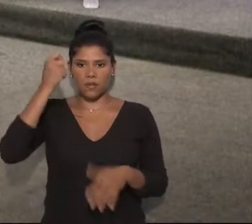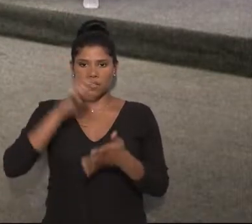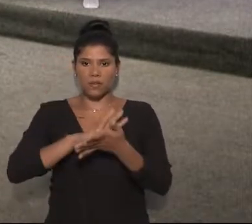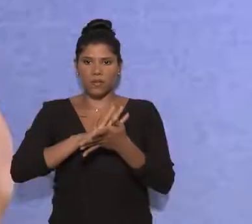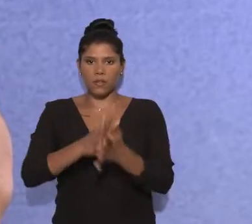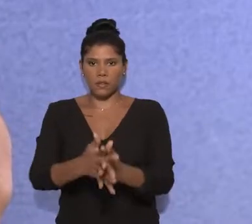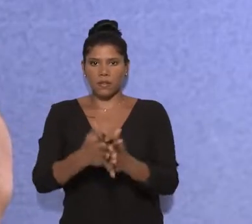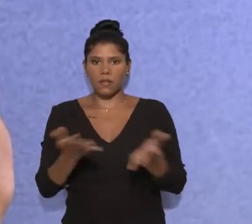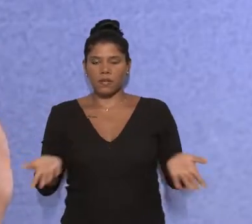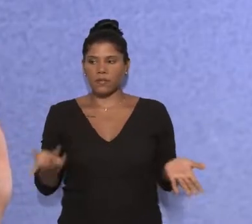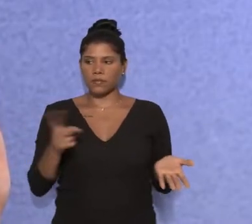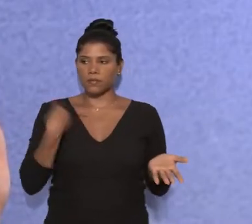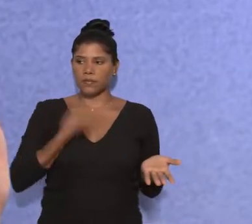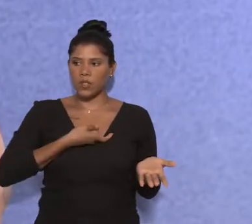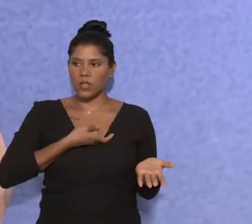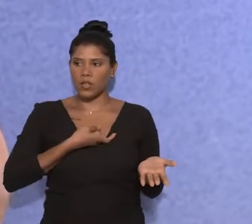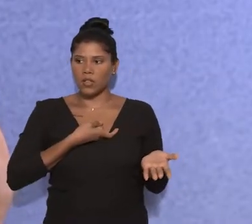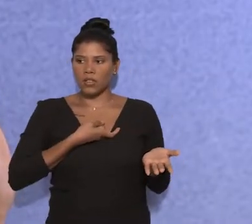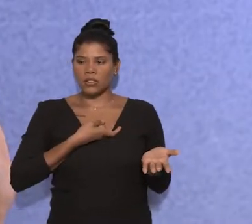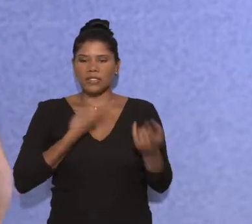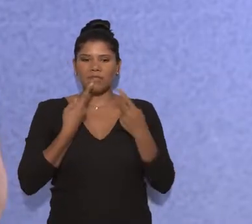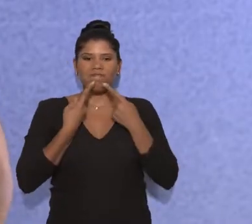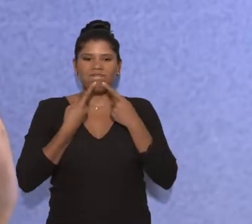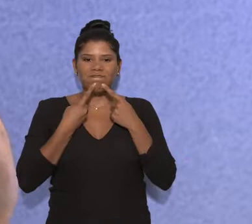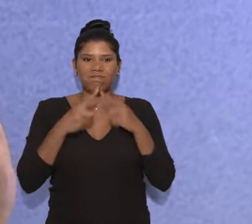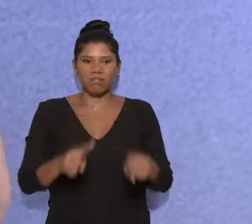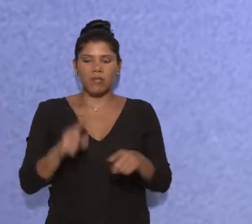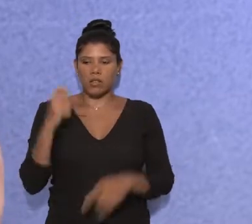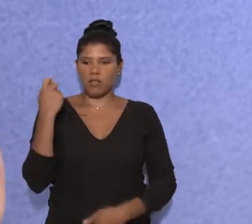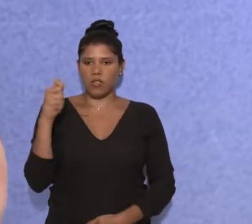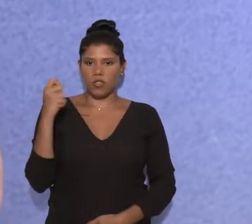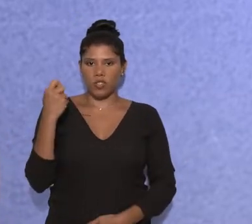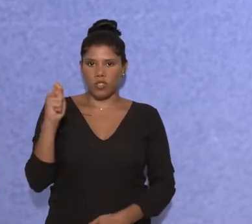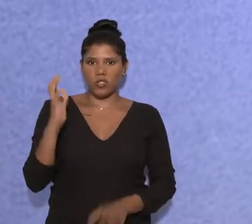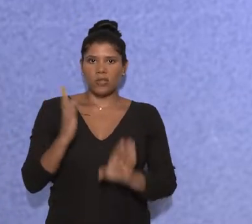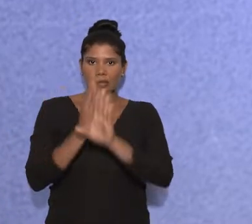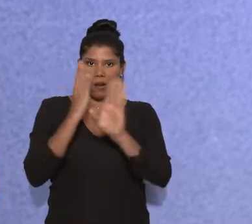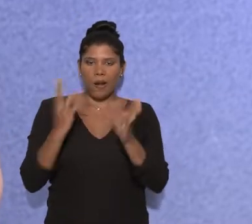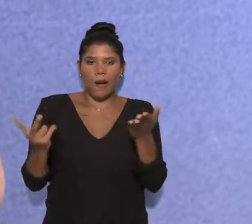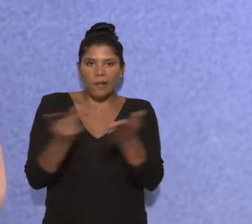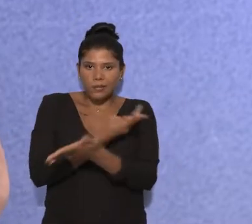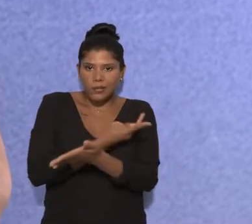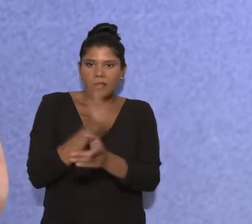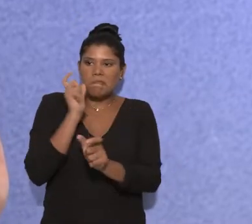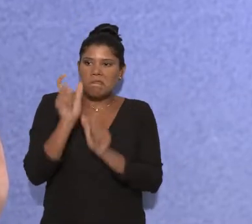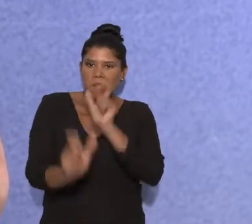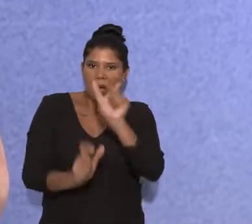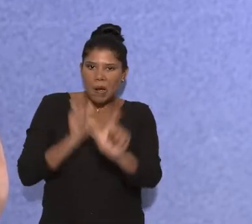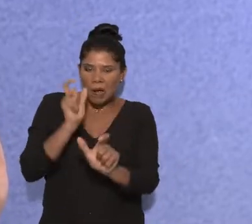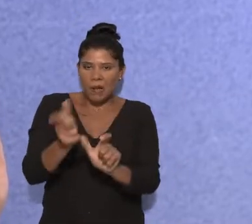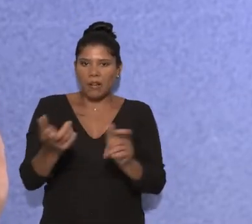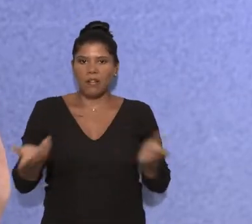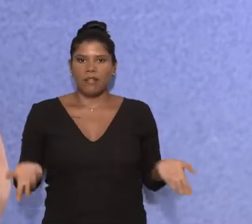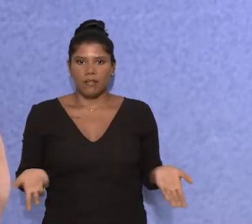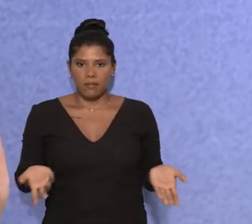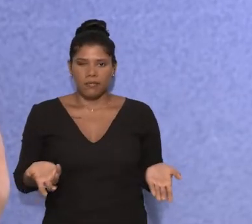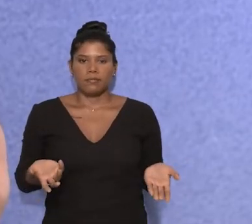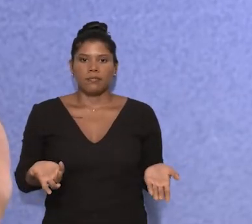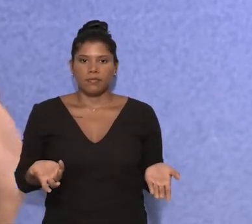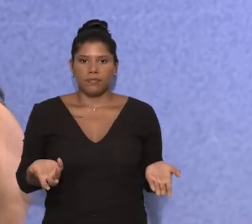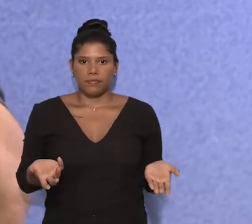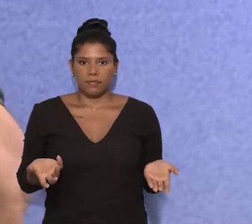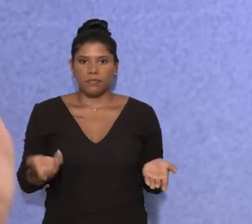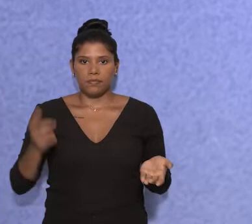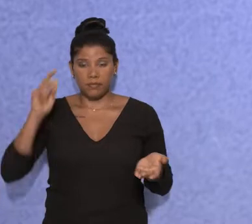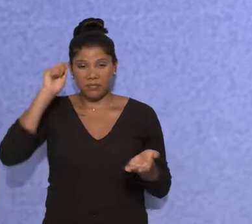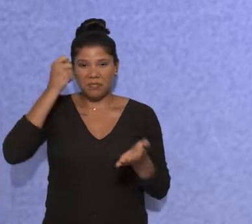Porque ultimamente a gente condenou demais os argentinos por essa prática odienta, condenável sob